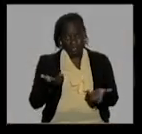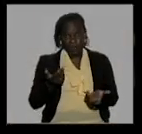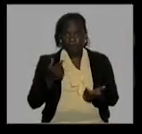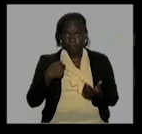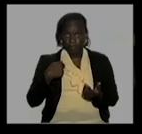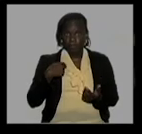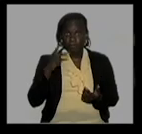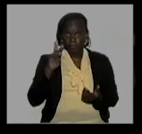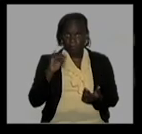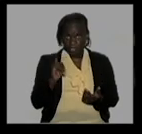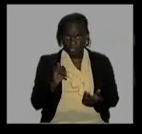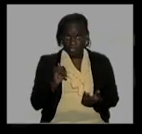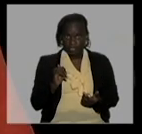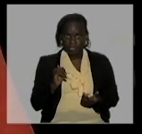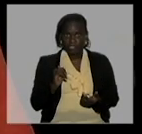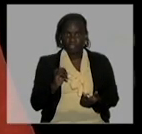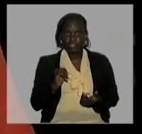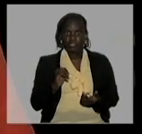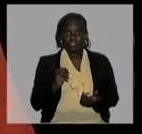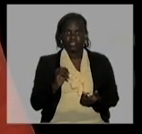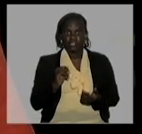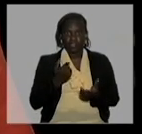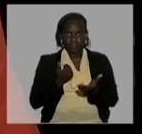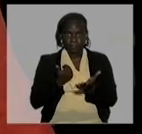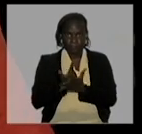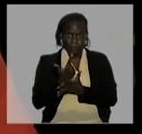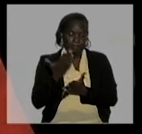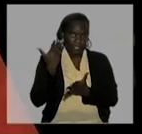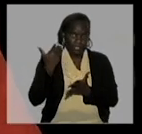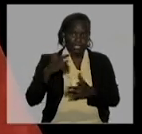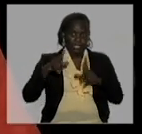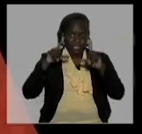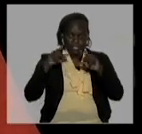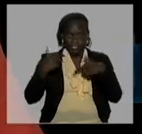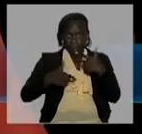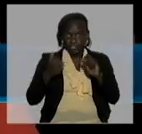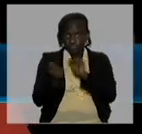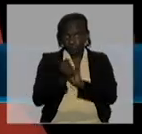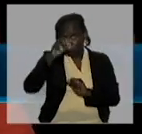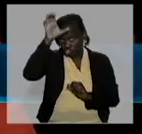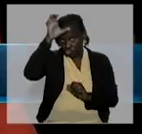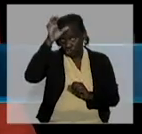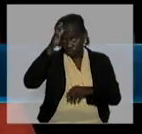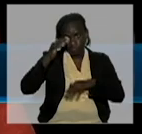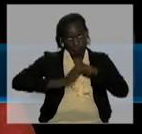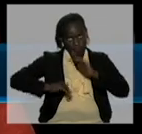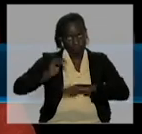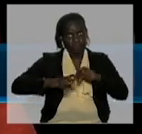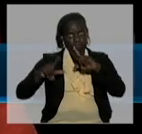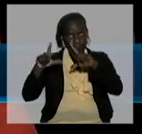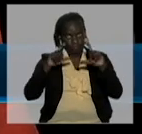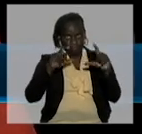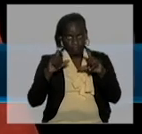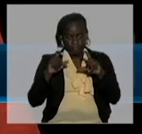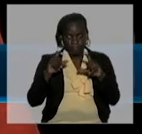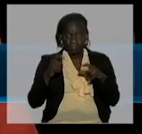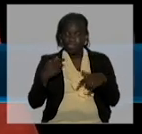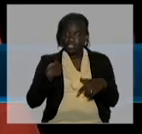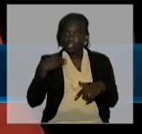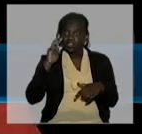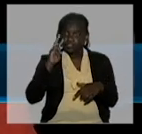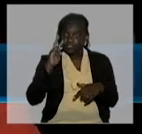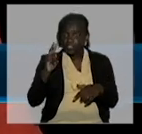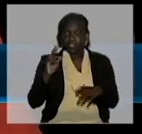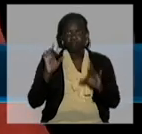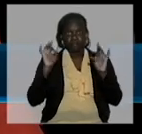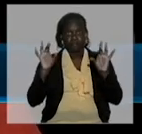Ricardo, é o seguinte, o meu pai comprou uma câmera para trabalhar com meu tio, que era fotógrafo. Isso gerou